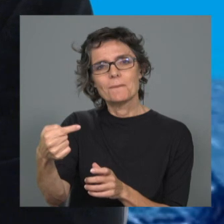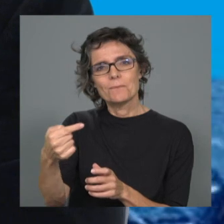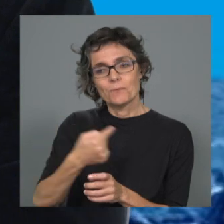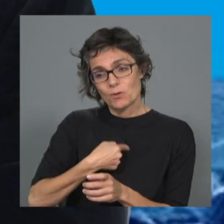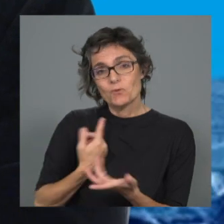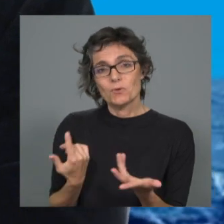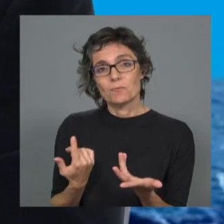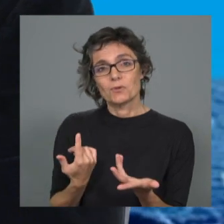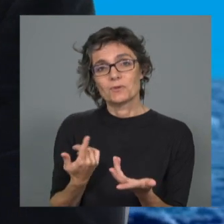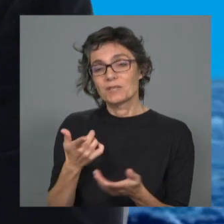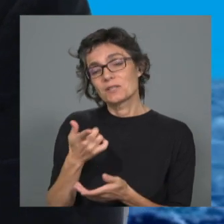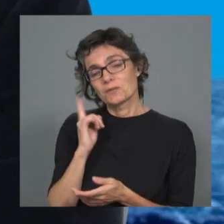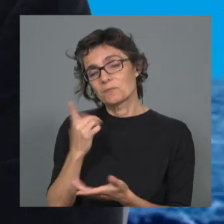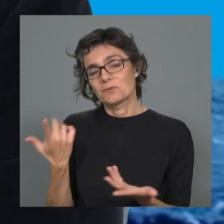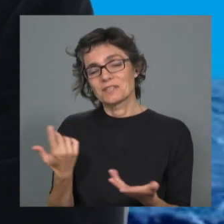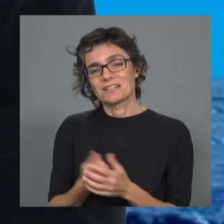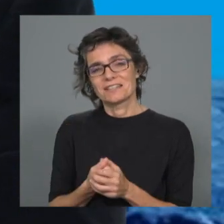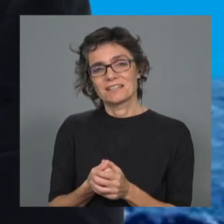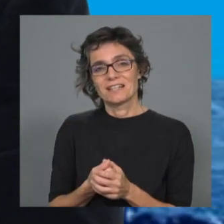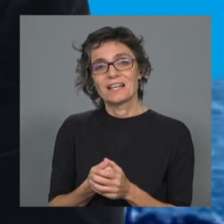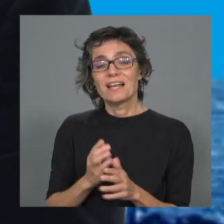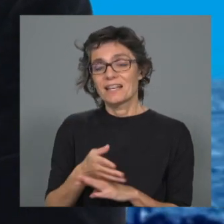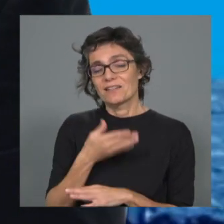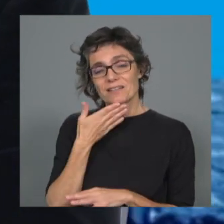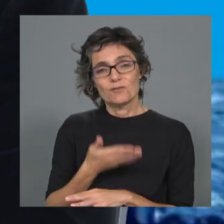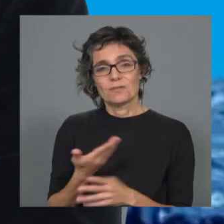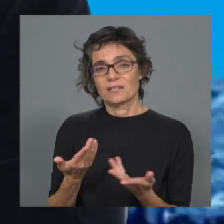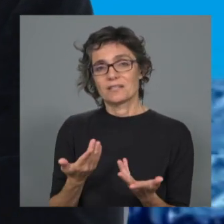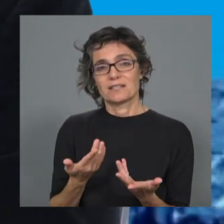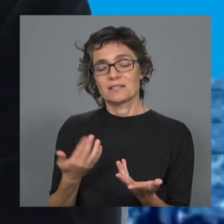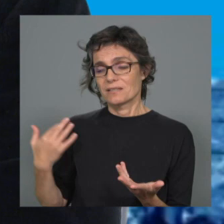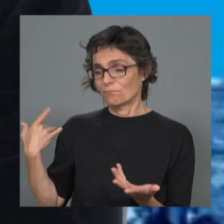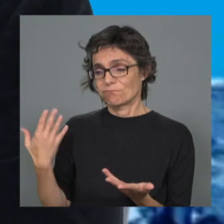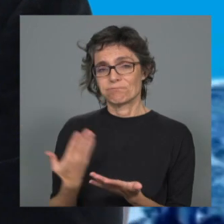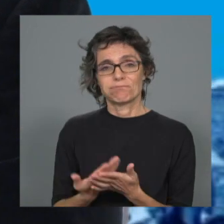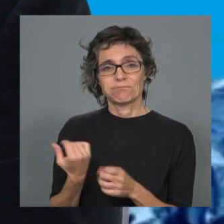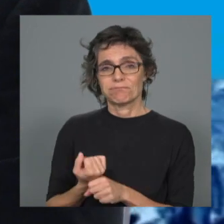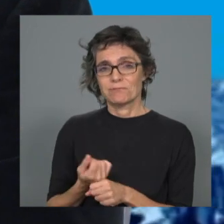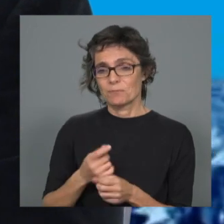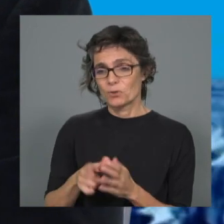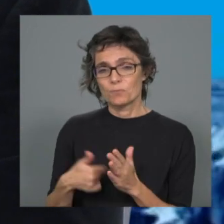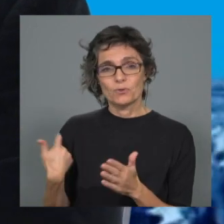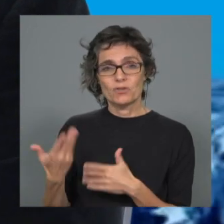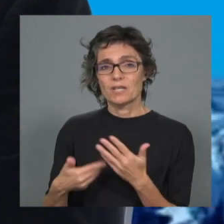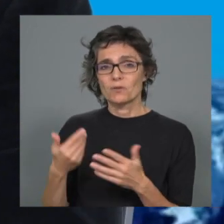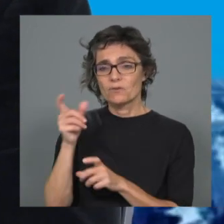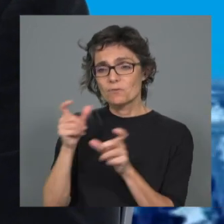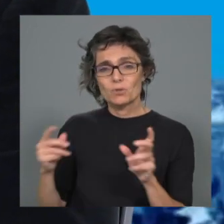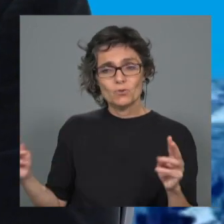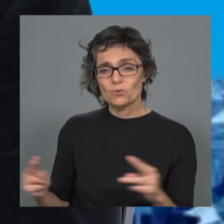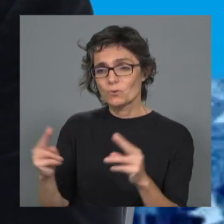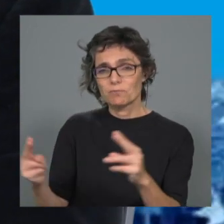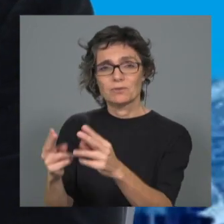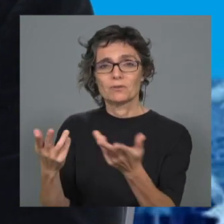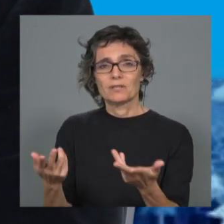dia, acreditamos pela experiência destes anos passados e da quantidade de pessoas que foram passando, que é